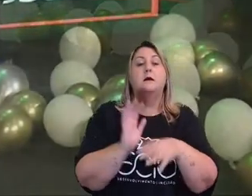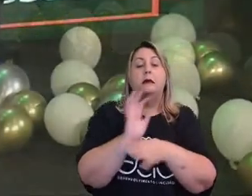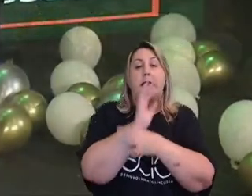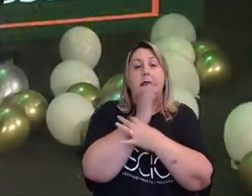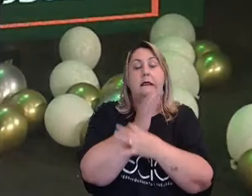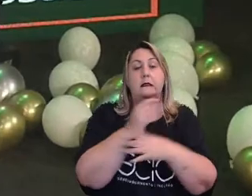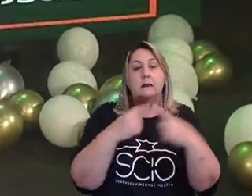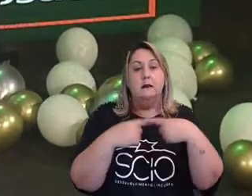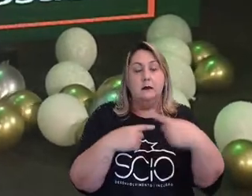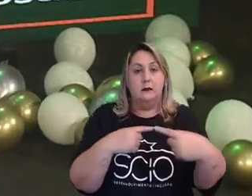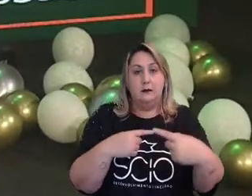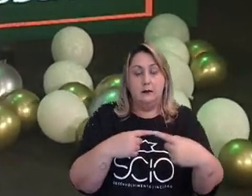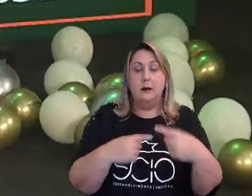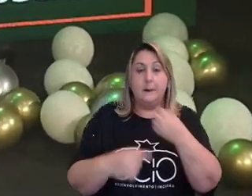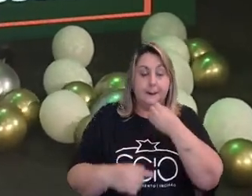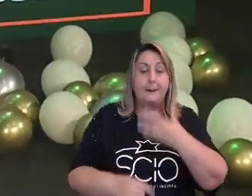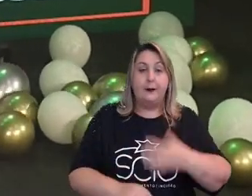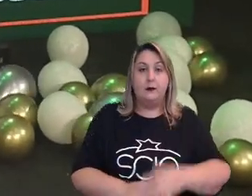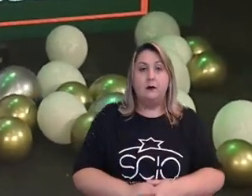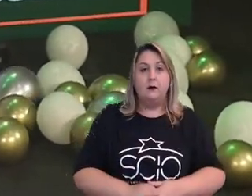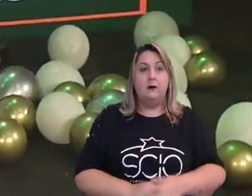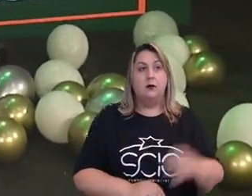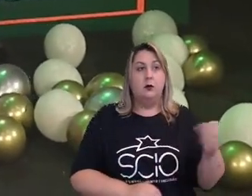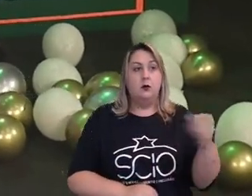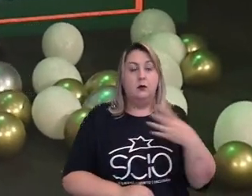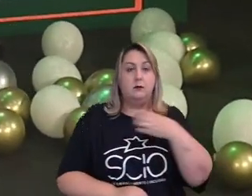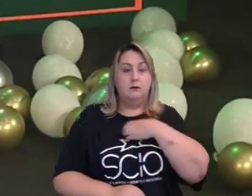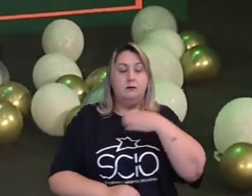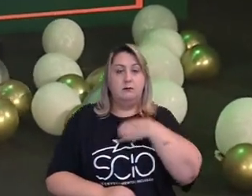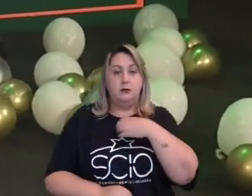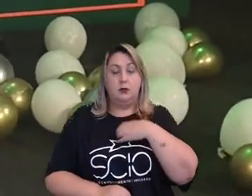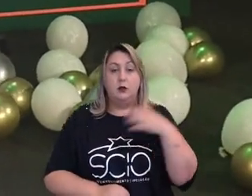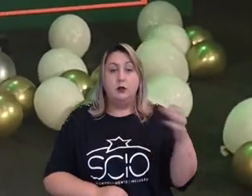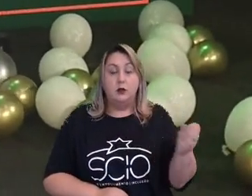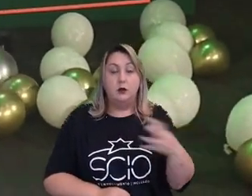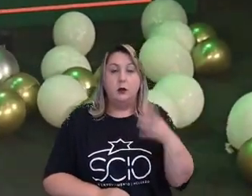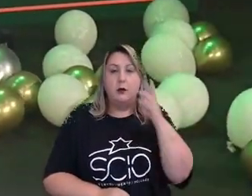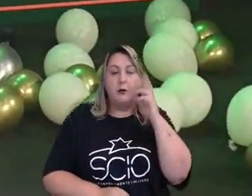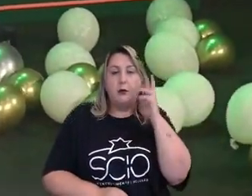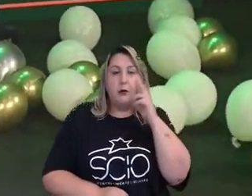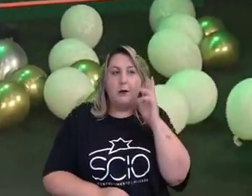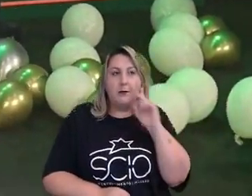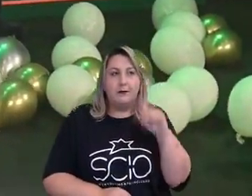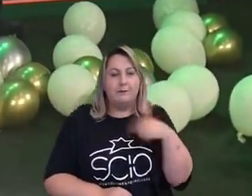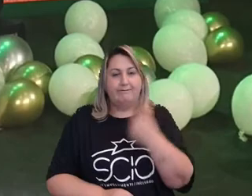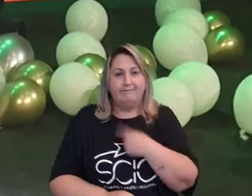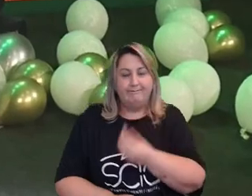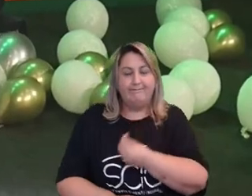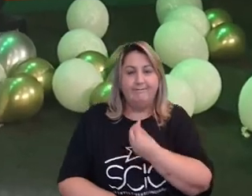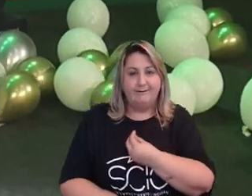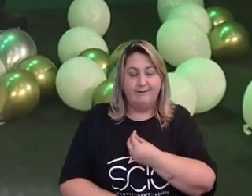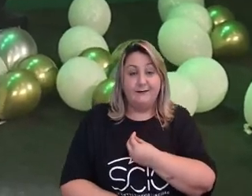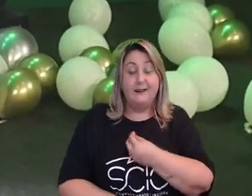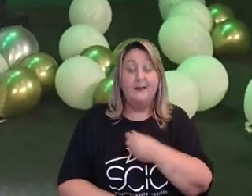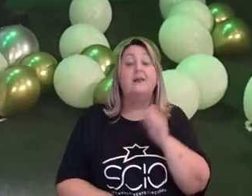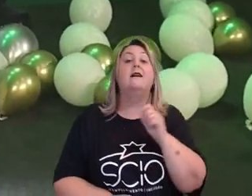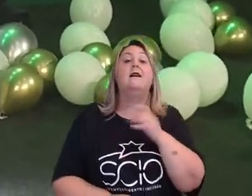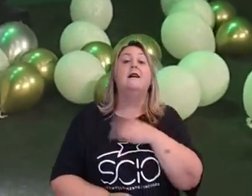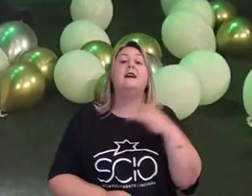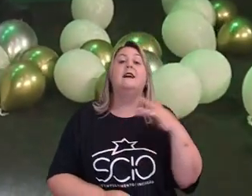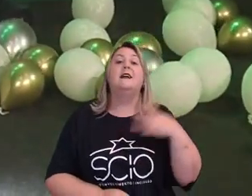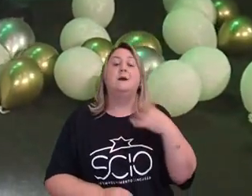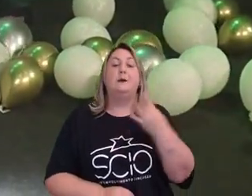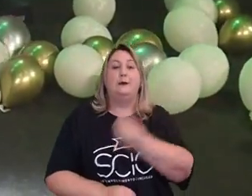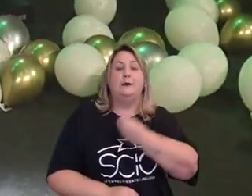nessa semana tão produtiva, nesse novo formato, nesse novo normal que estamos vivendo em prol da saúde e